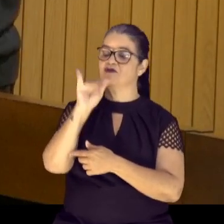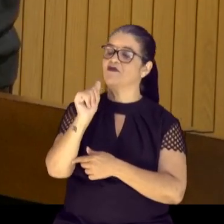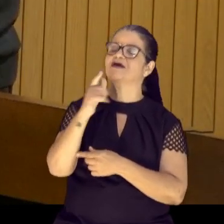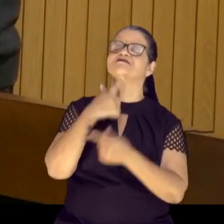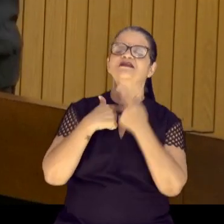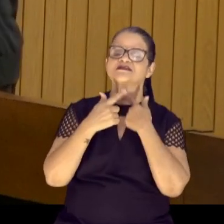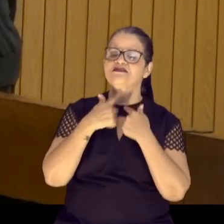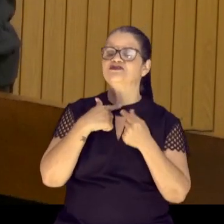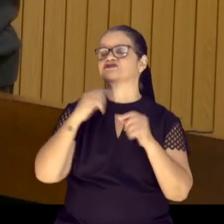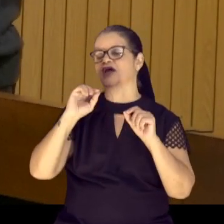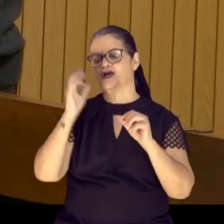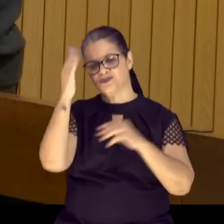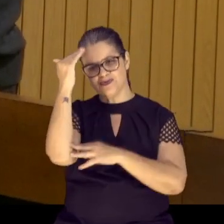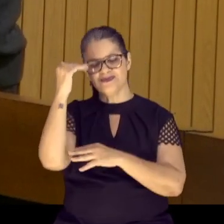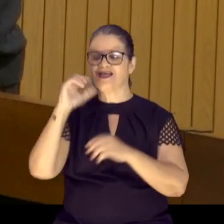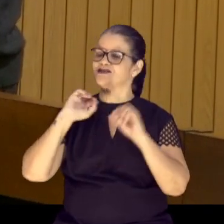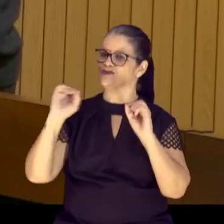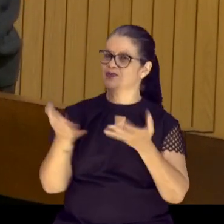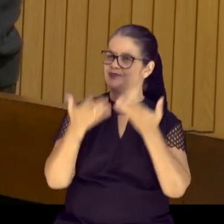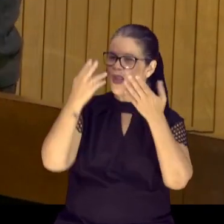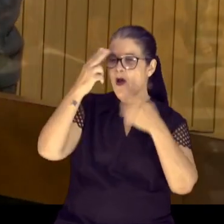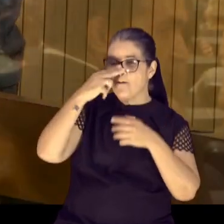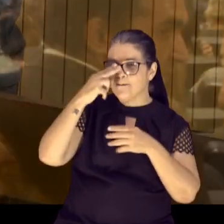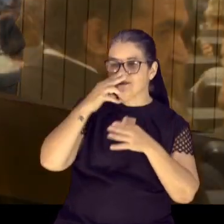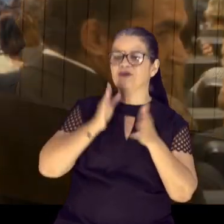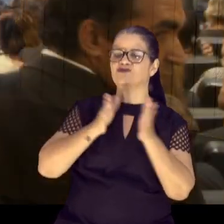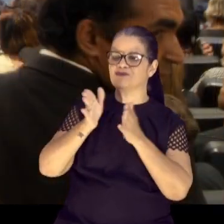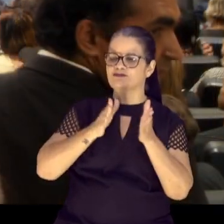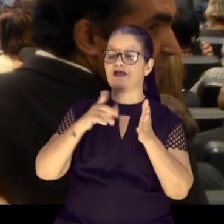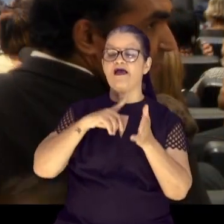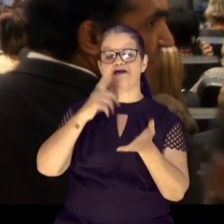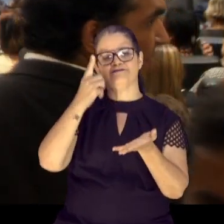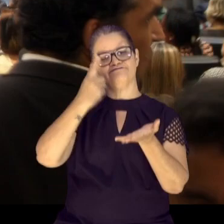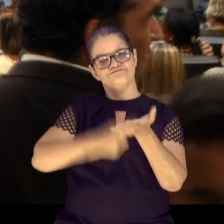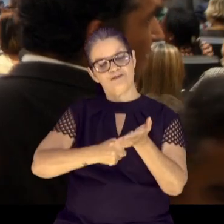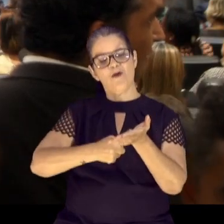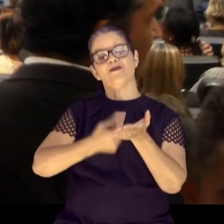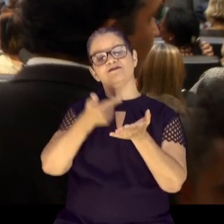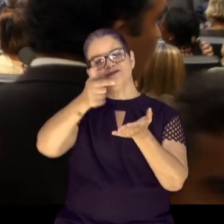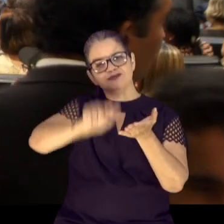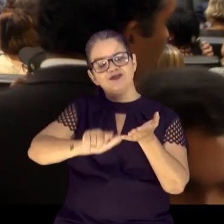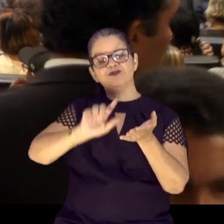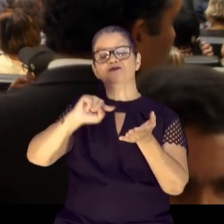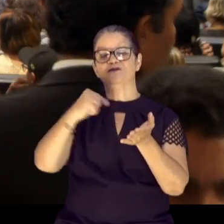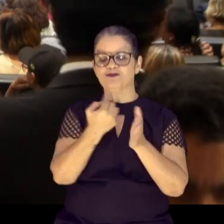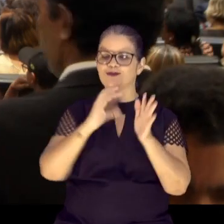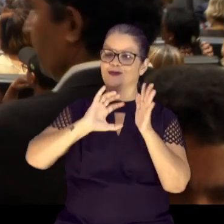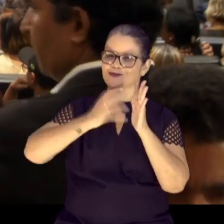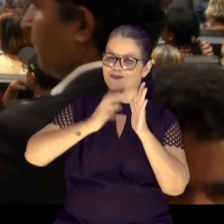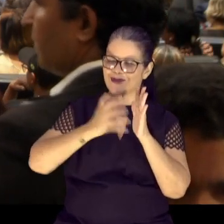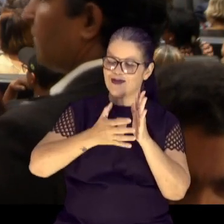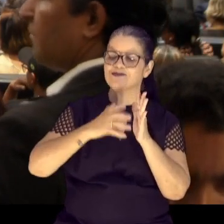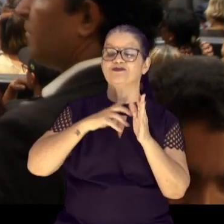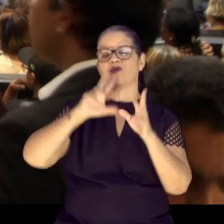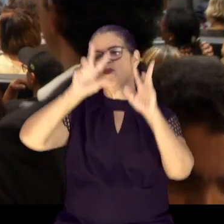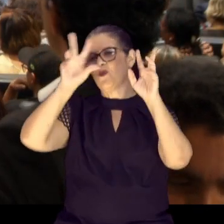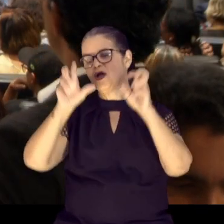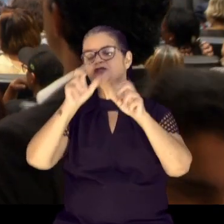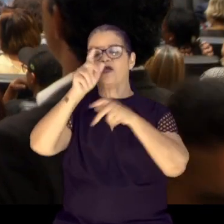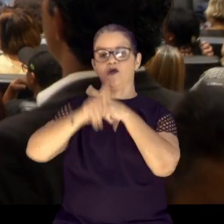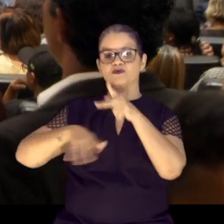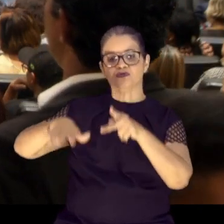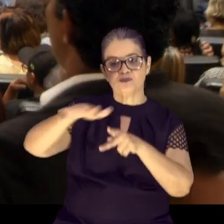êxito ao evento, ao mesmo tempo que quero reafirmar os compromissos do nosso partido com as causas